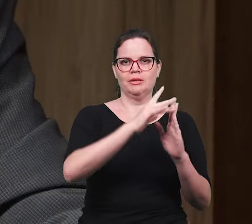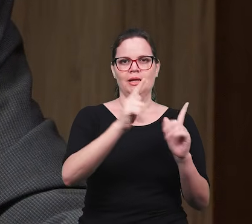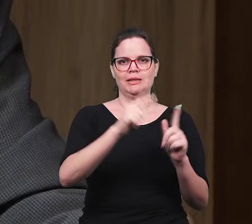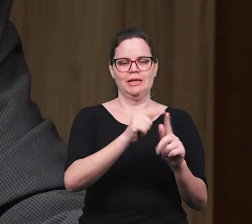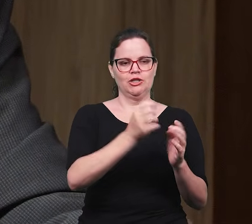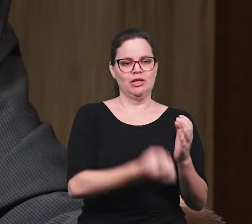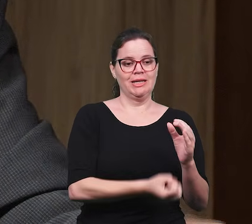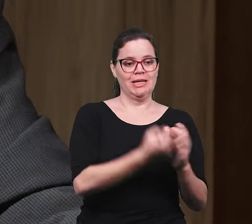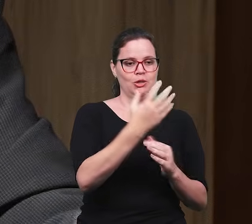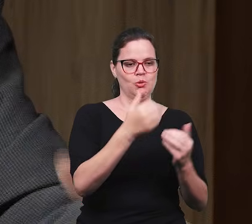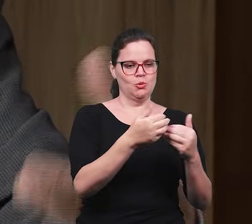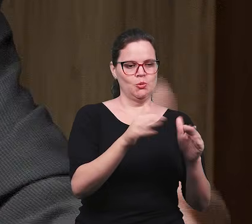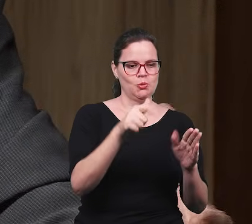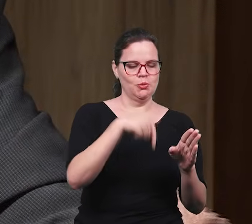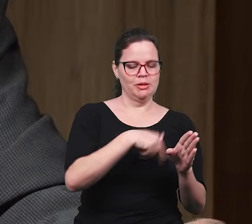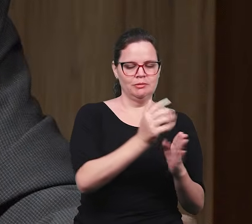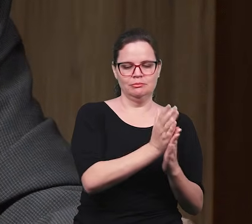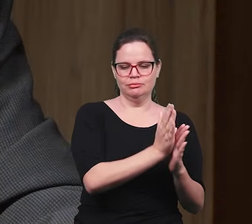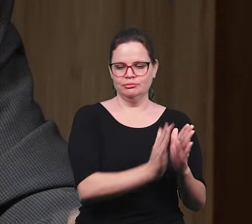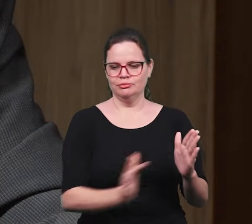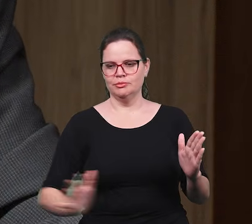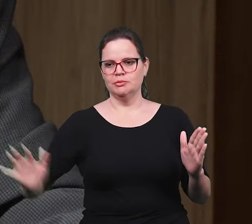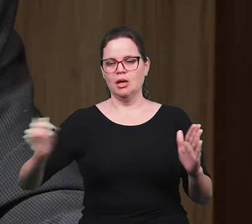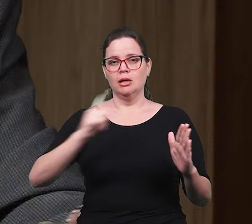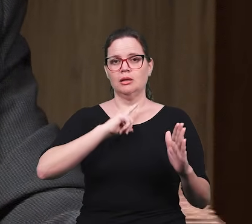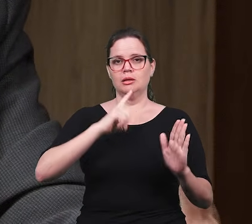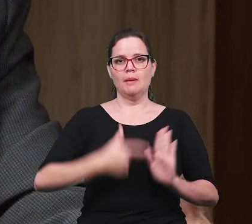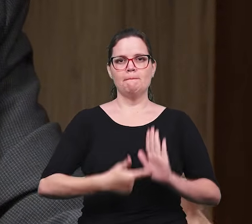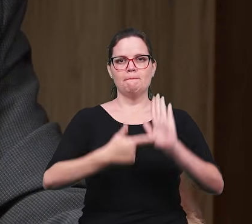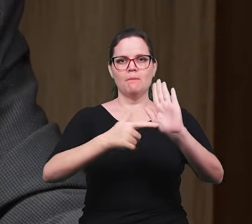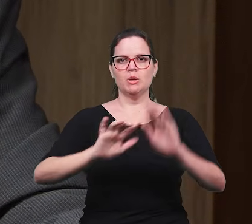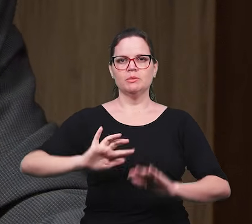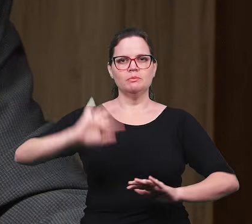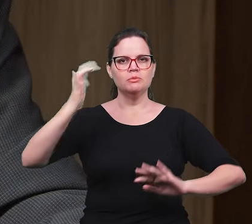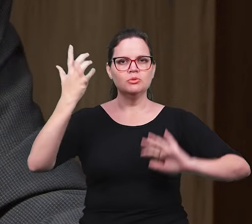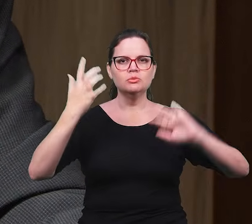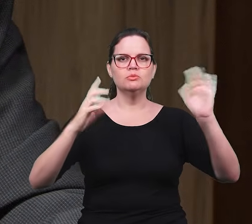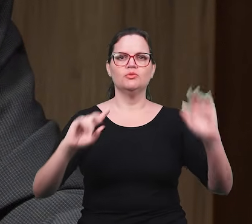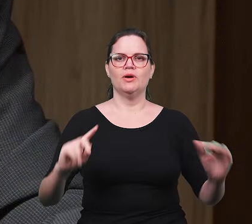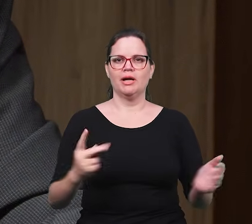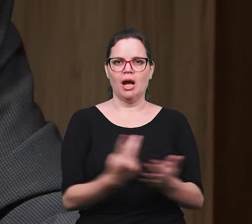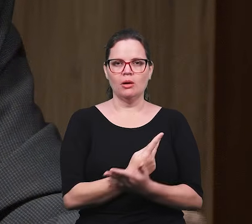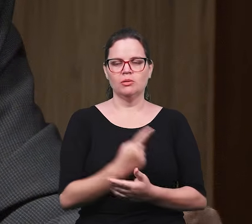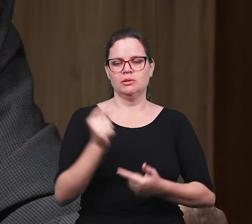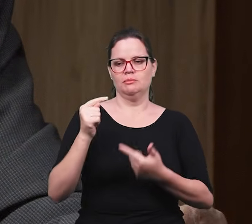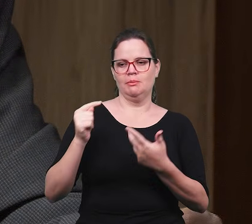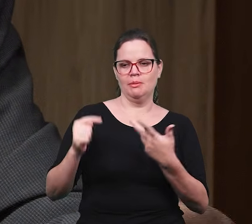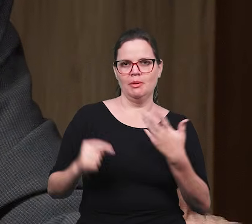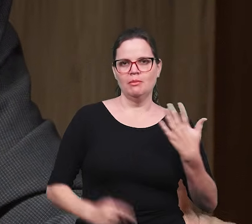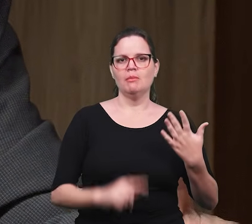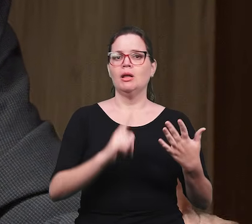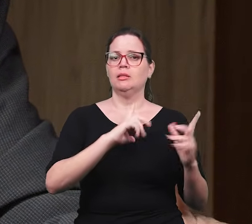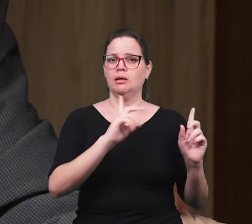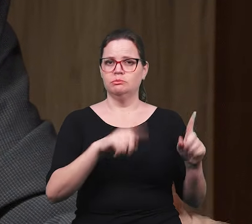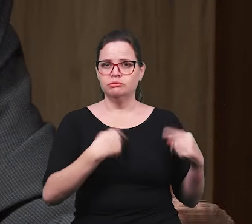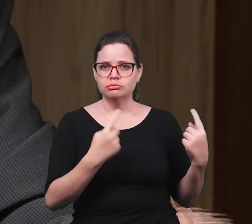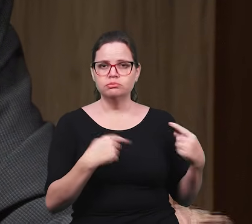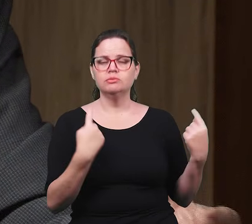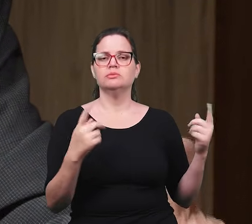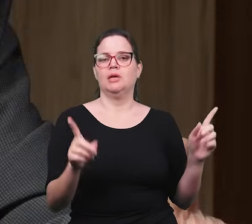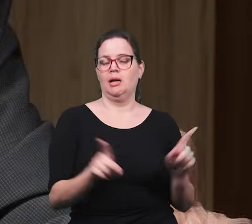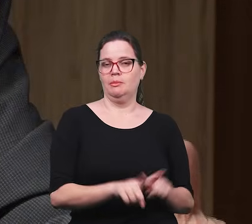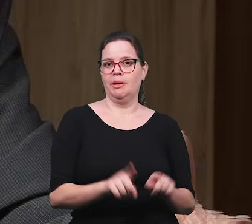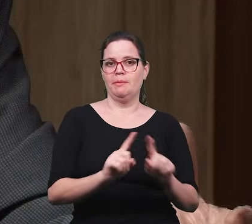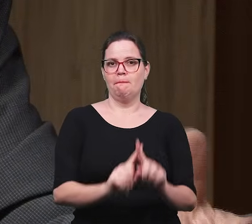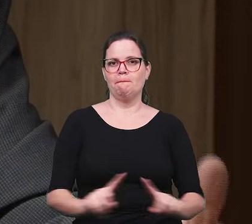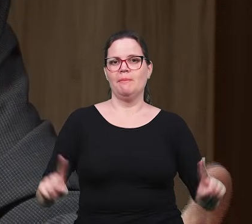momentos de destaque, momentos de grande oposição, mas quando a palavra fala, nele